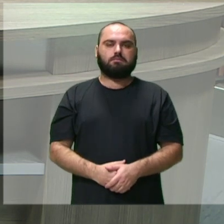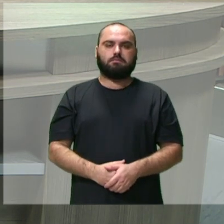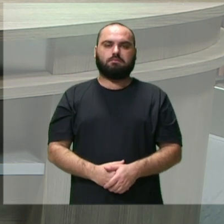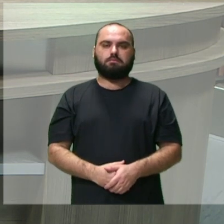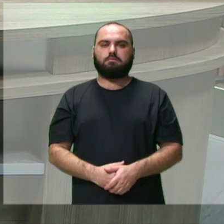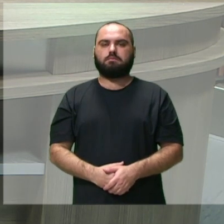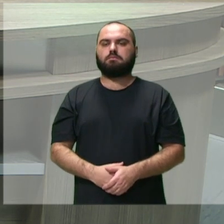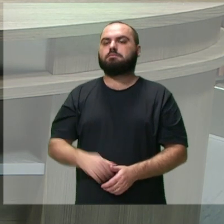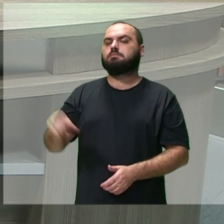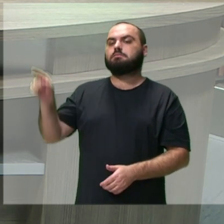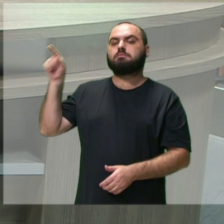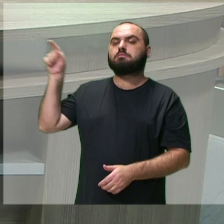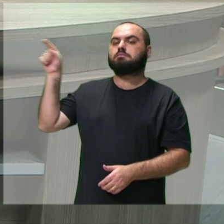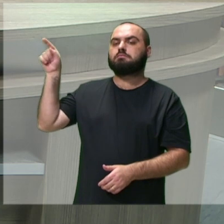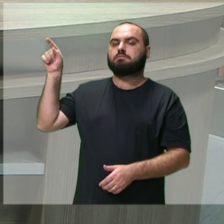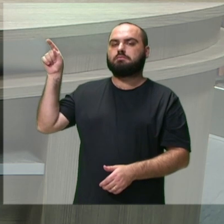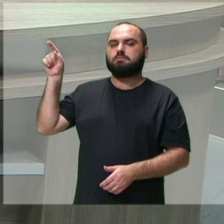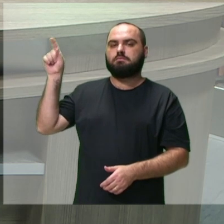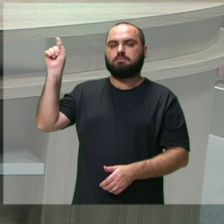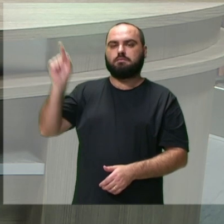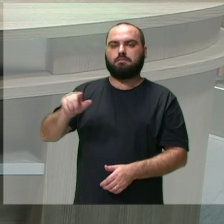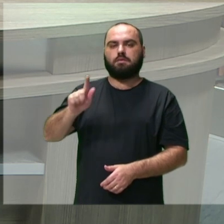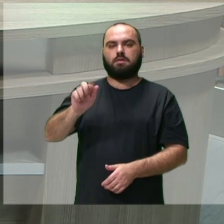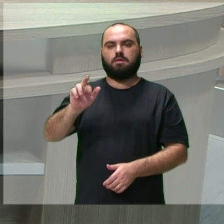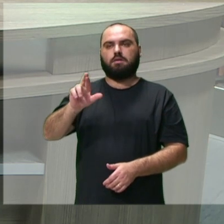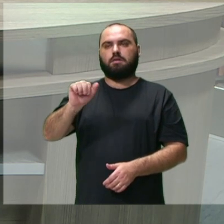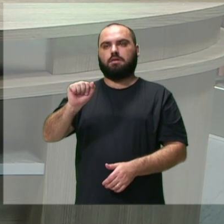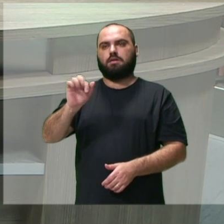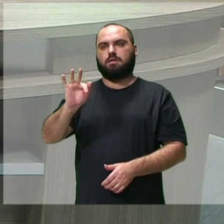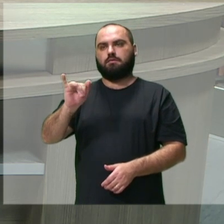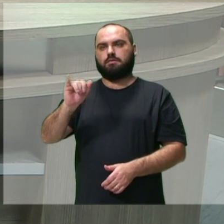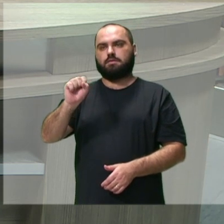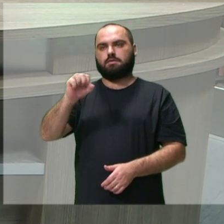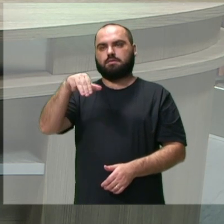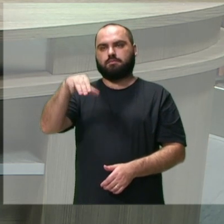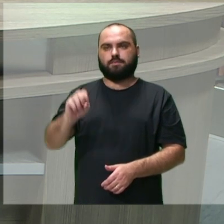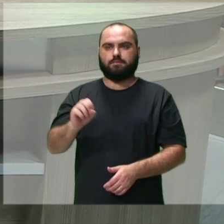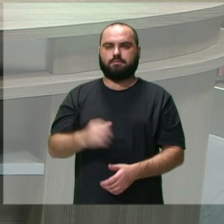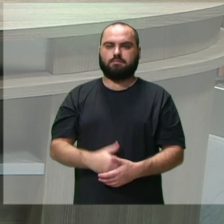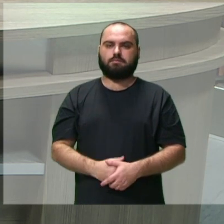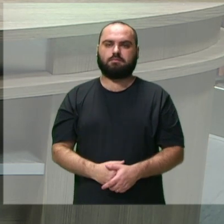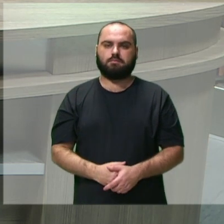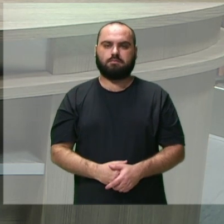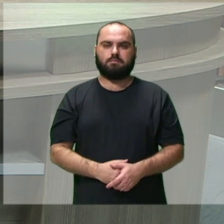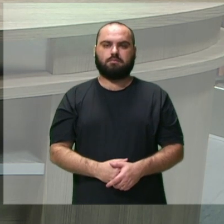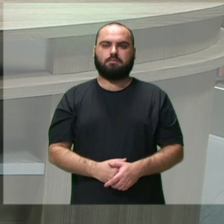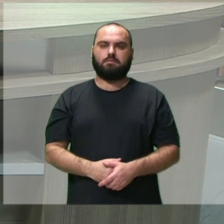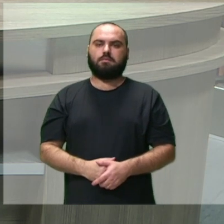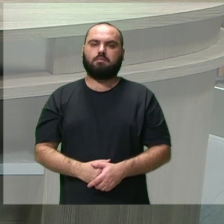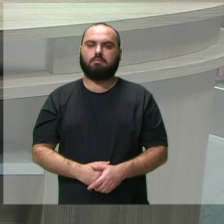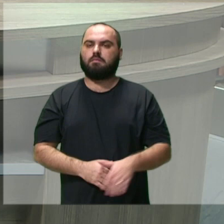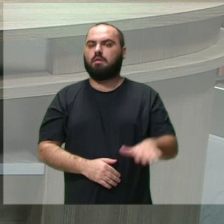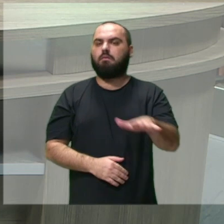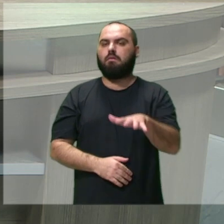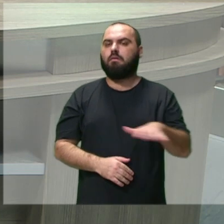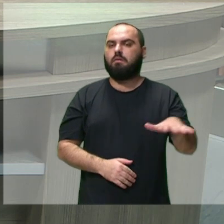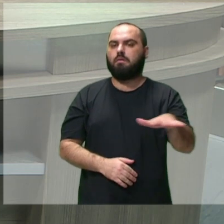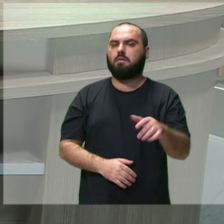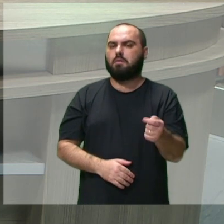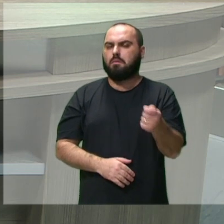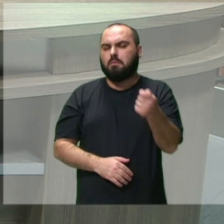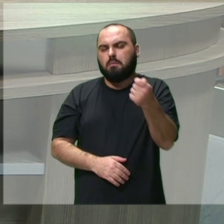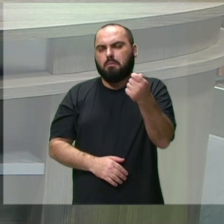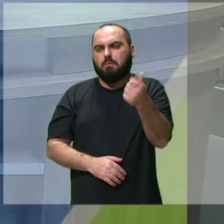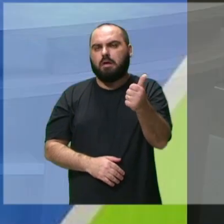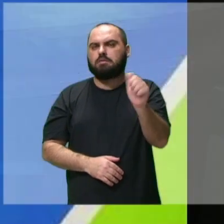outra... esse já é grafismo, né? Bem... Aqui a gente já está entrando já mais numa área mais quase um